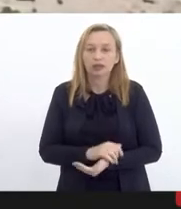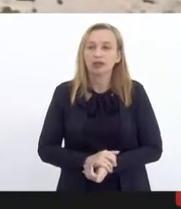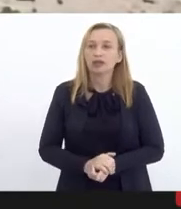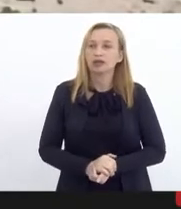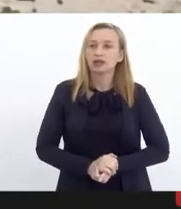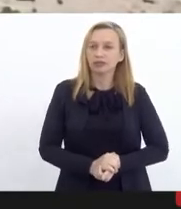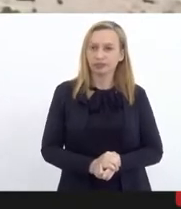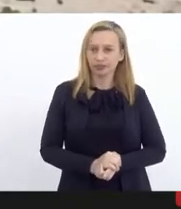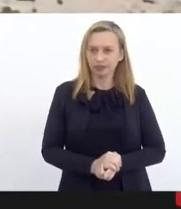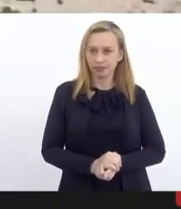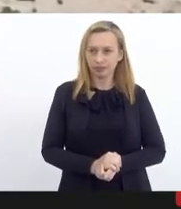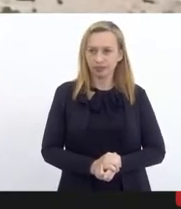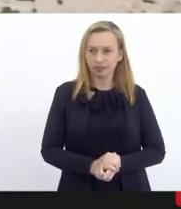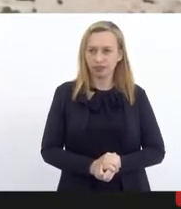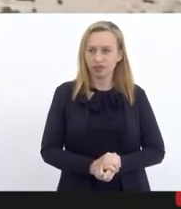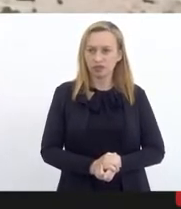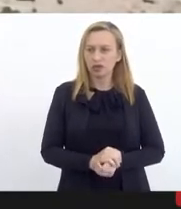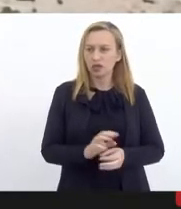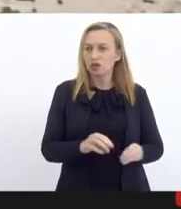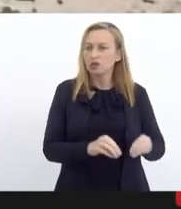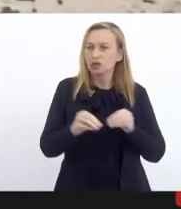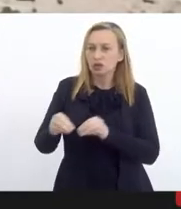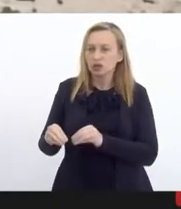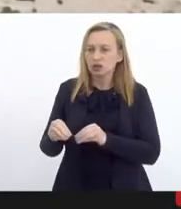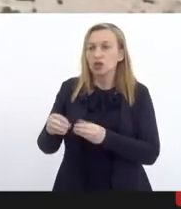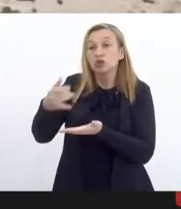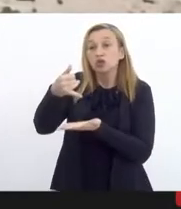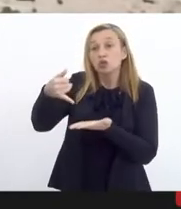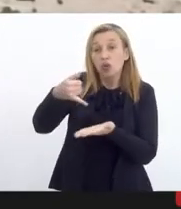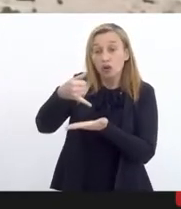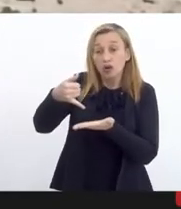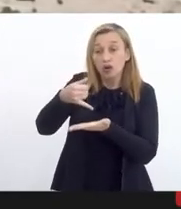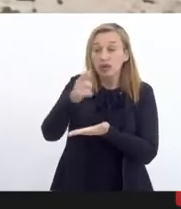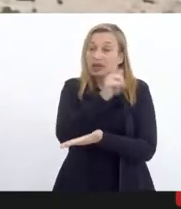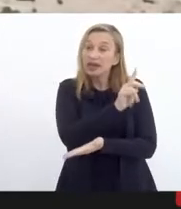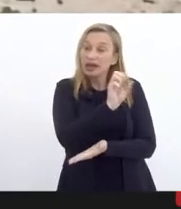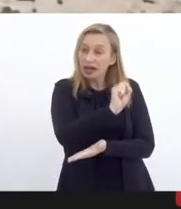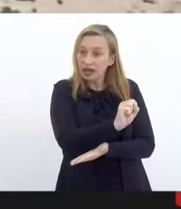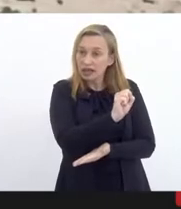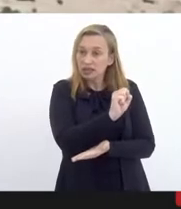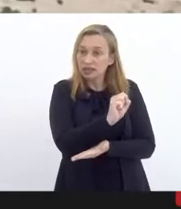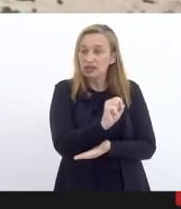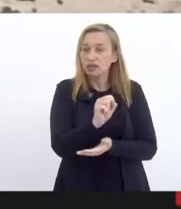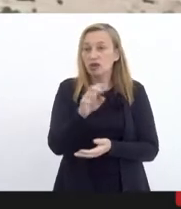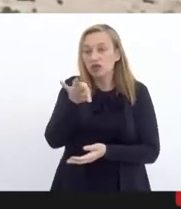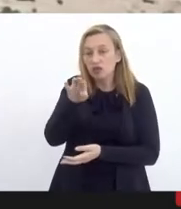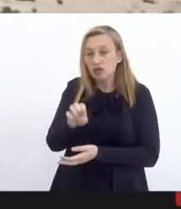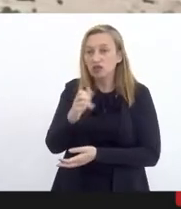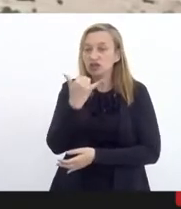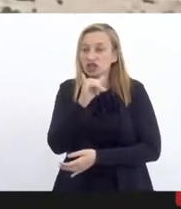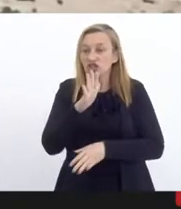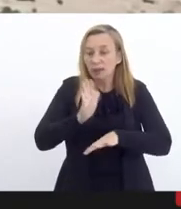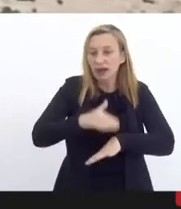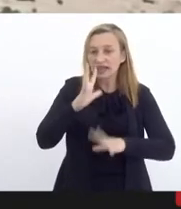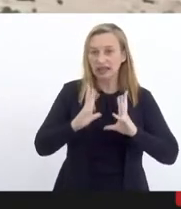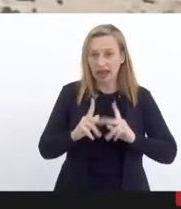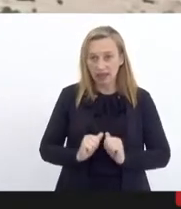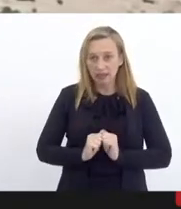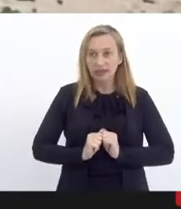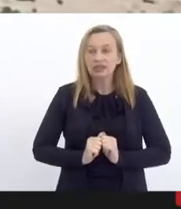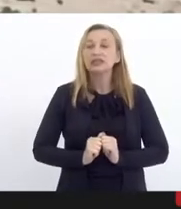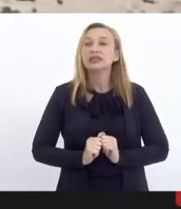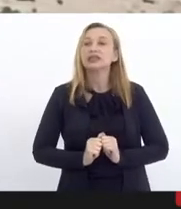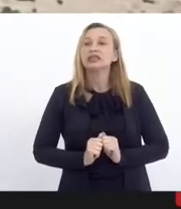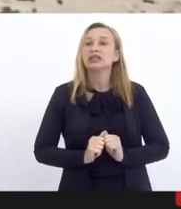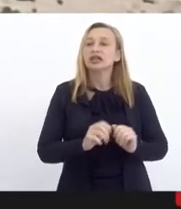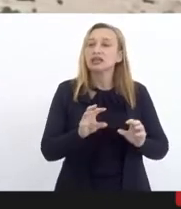numa transição do óleo e gás para uma fonte de energia mais limpa. Essa